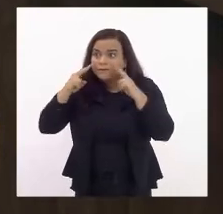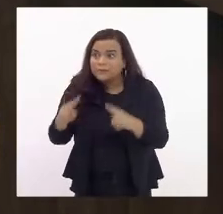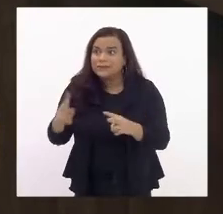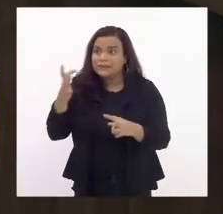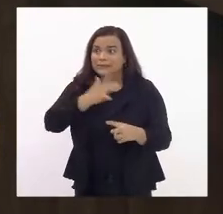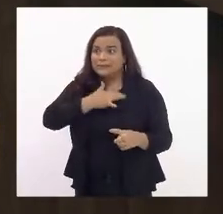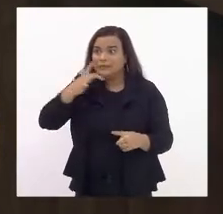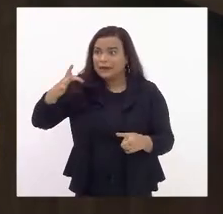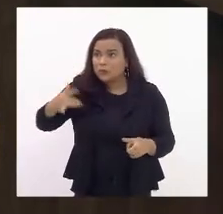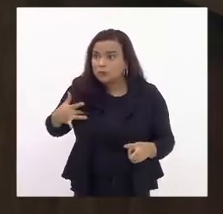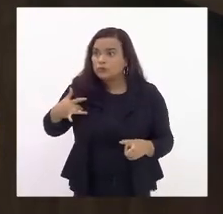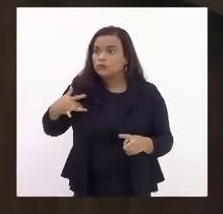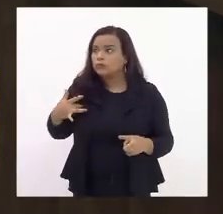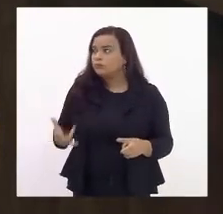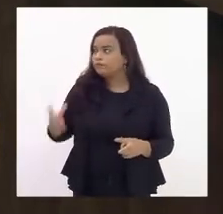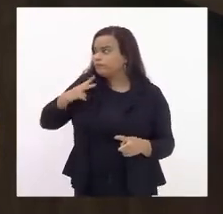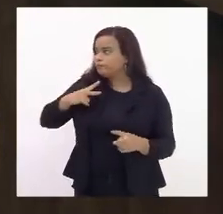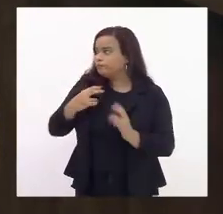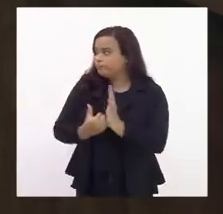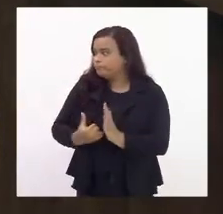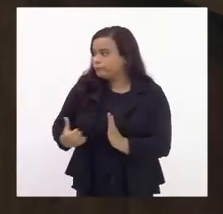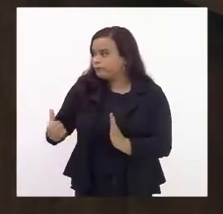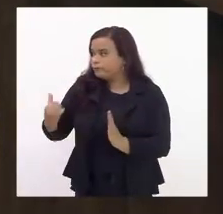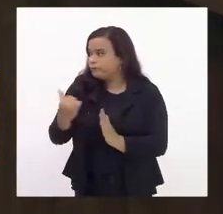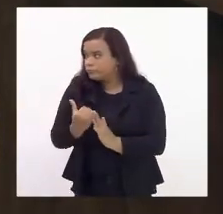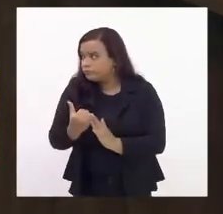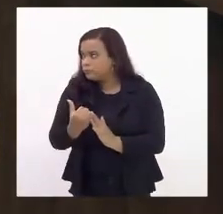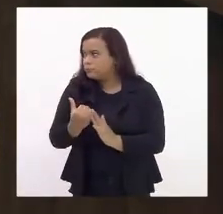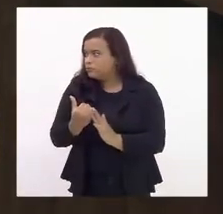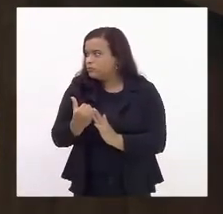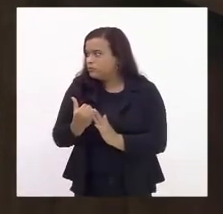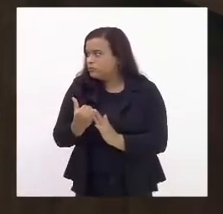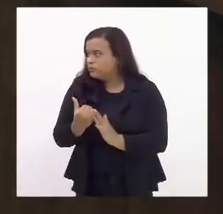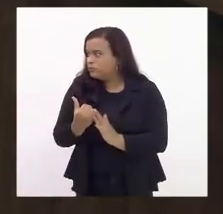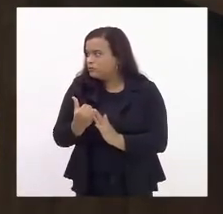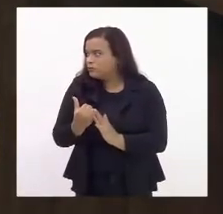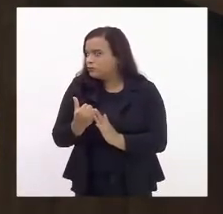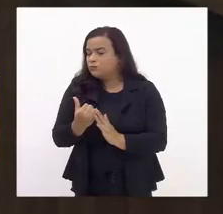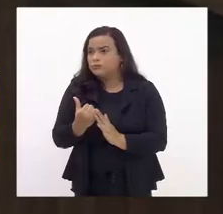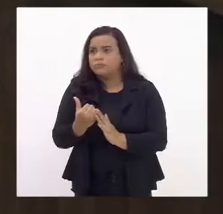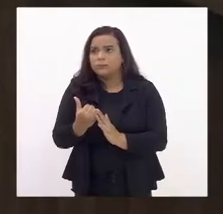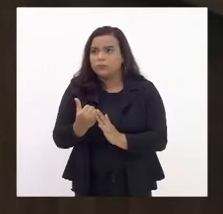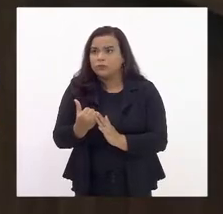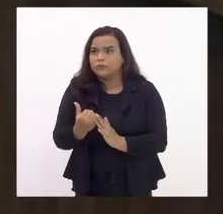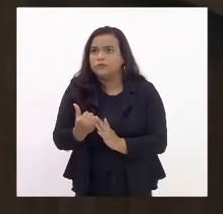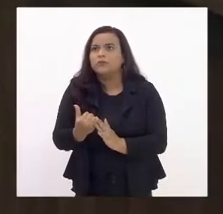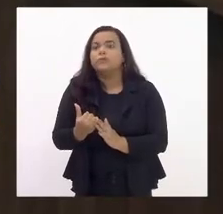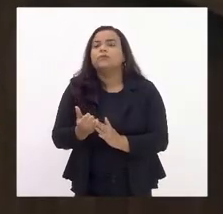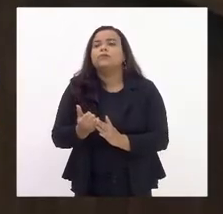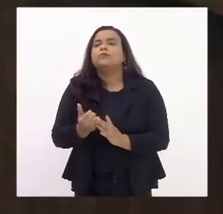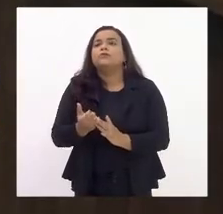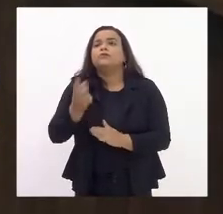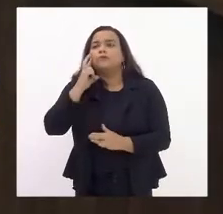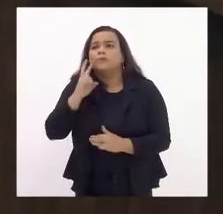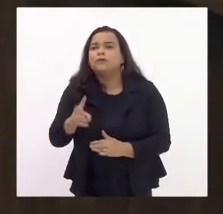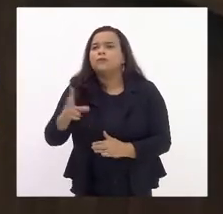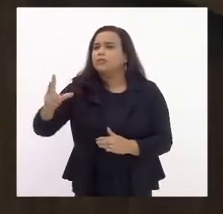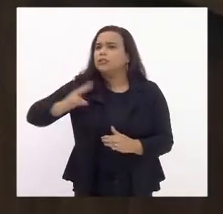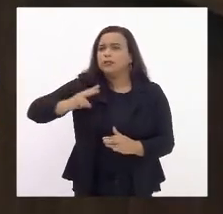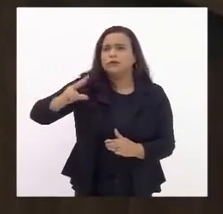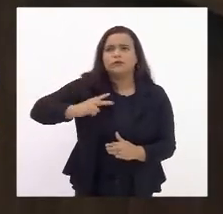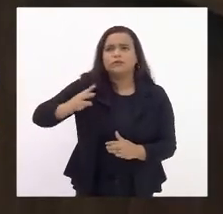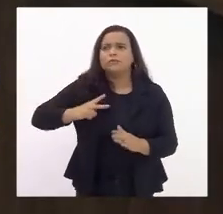mais privatizada, entregue à iniciativa privada, seus